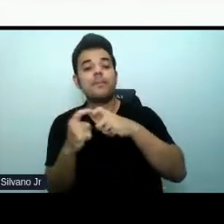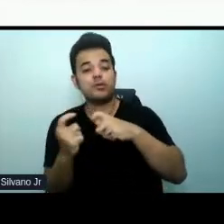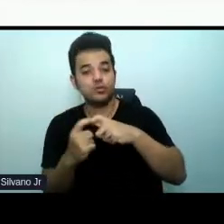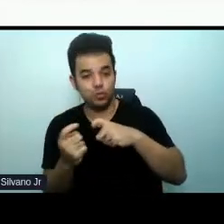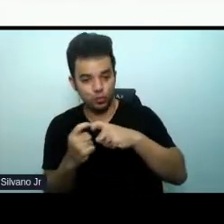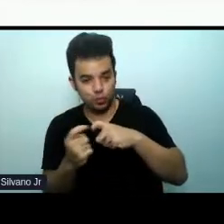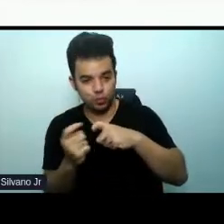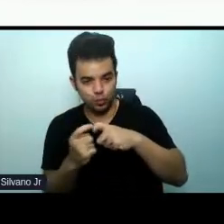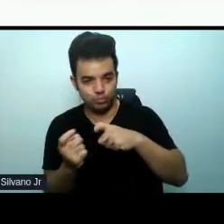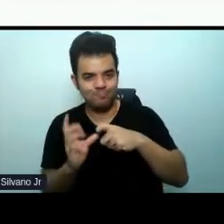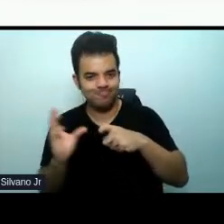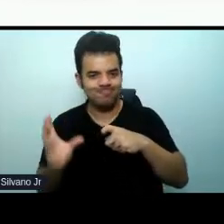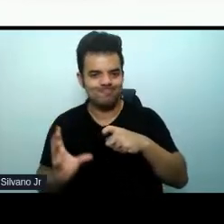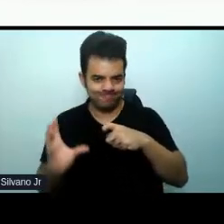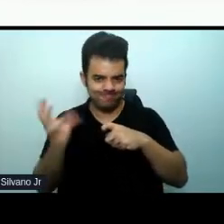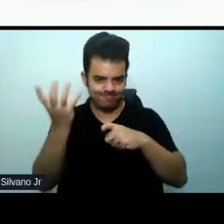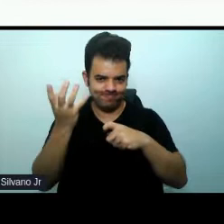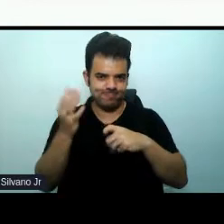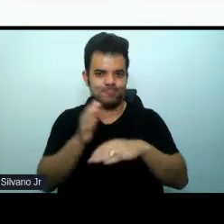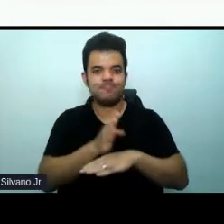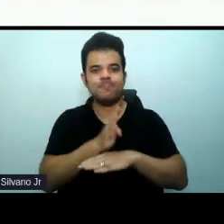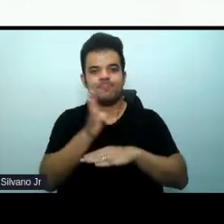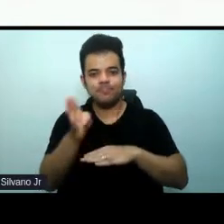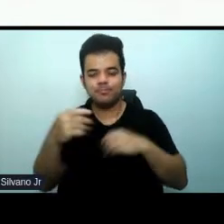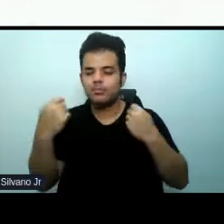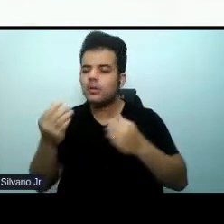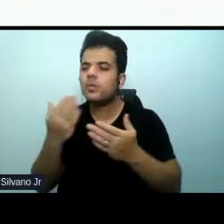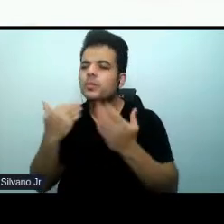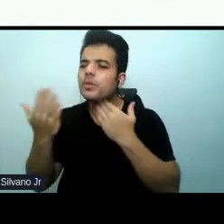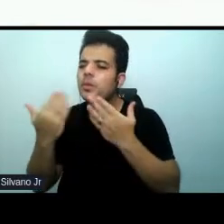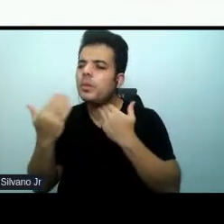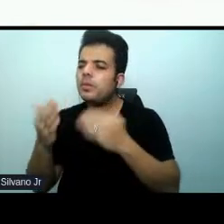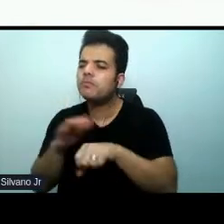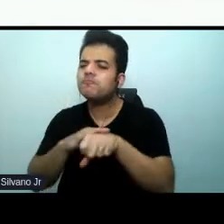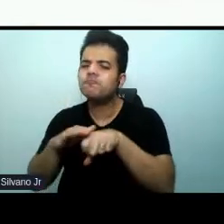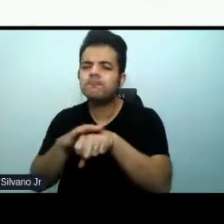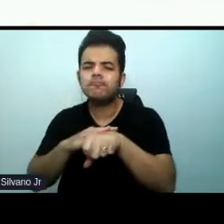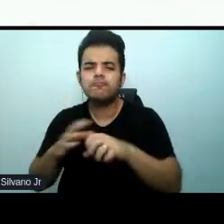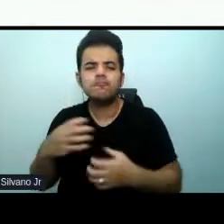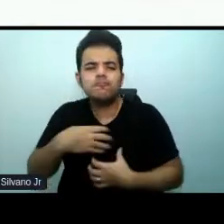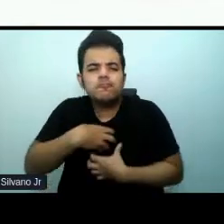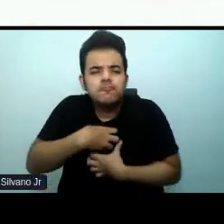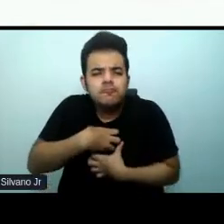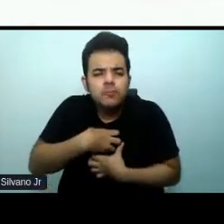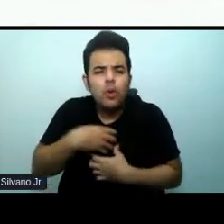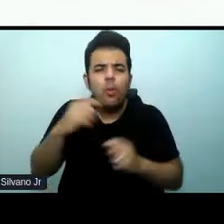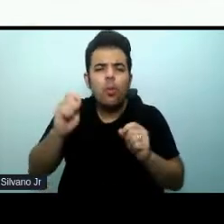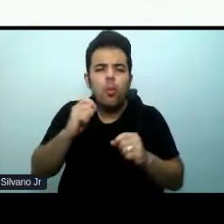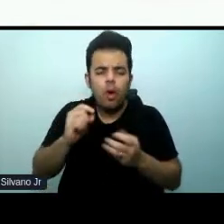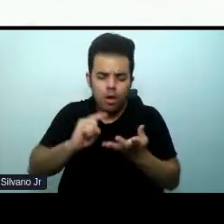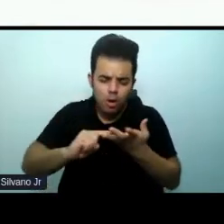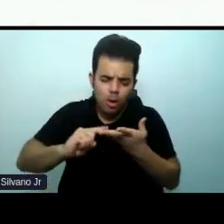médicos, né? A consulta, às vezes, é uma conversa, né? O que você está sentindo, né?